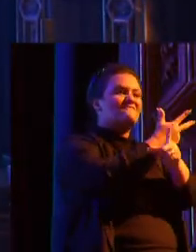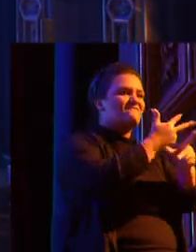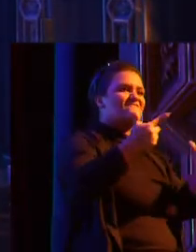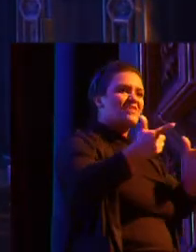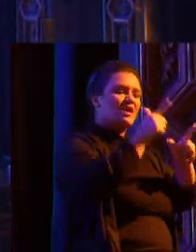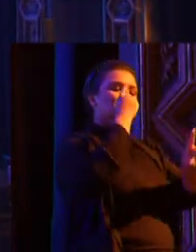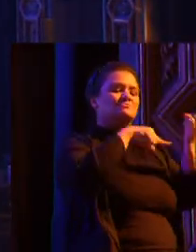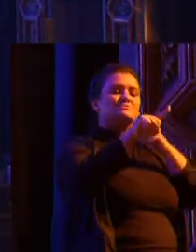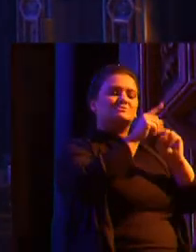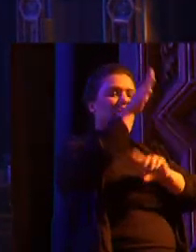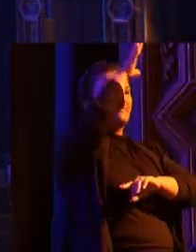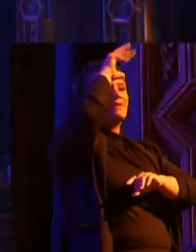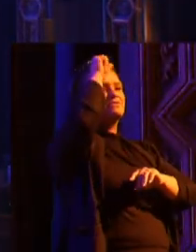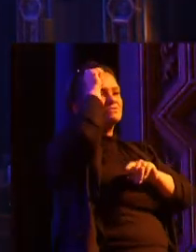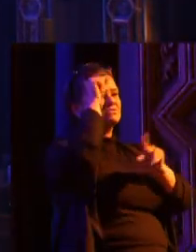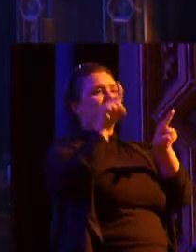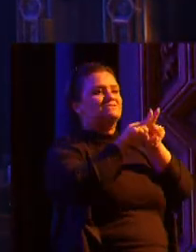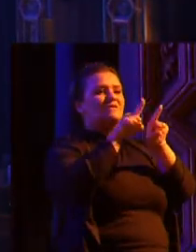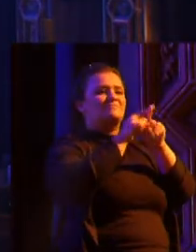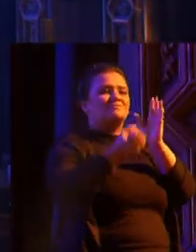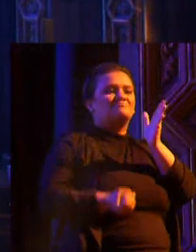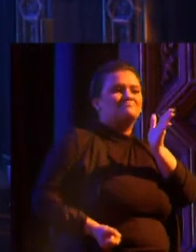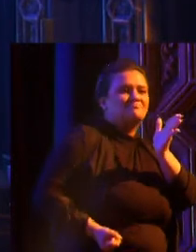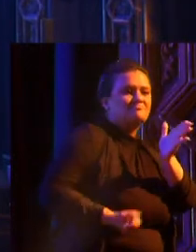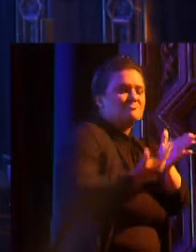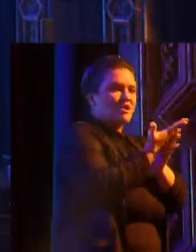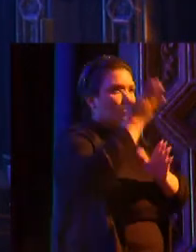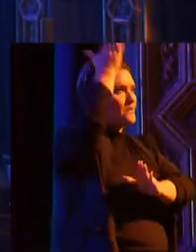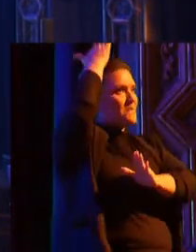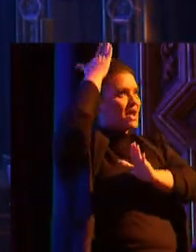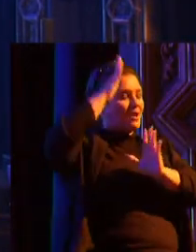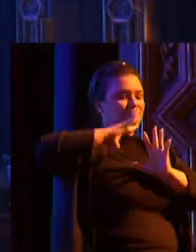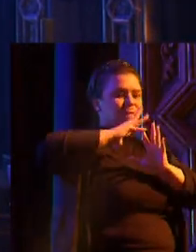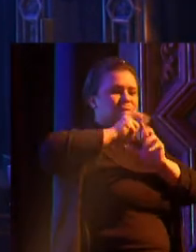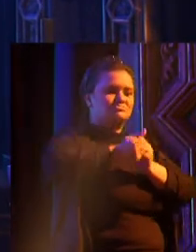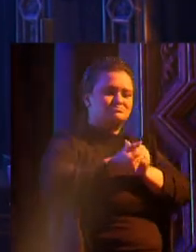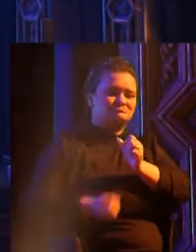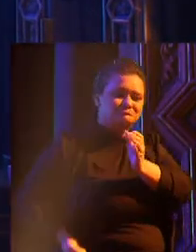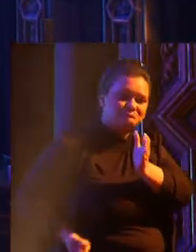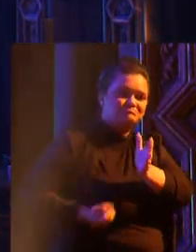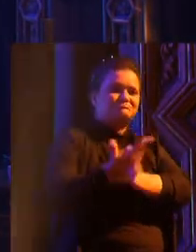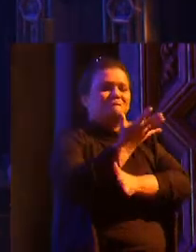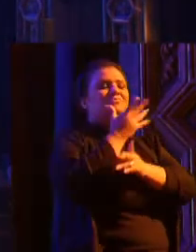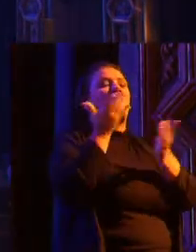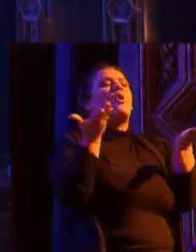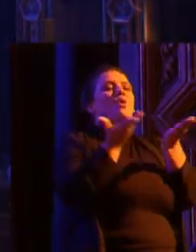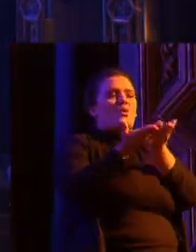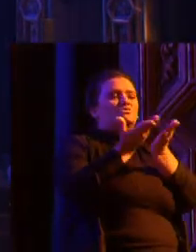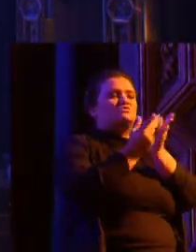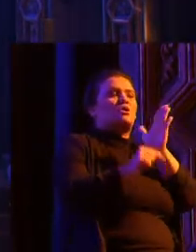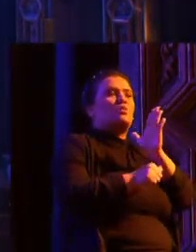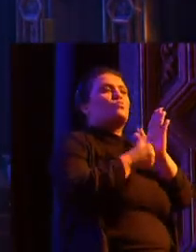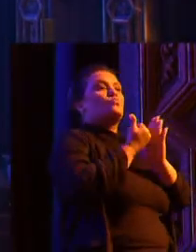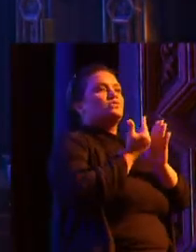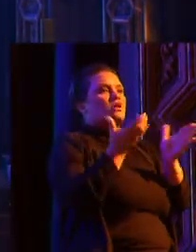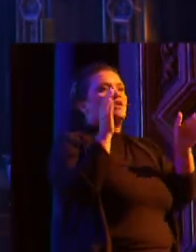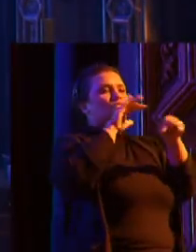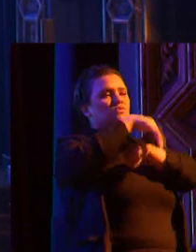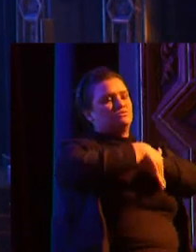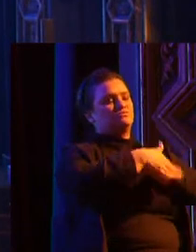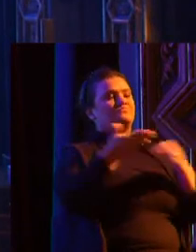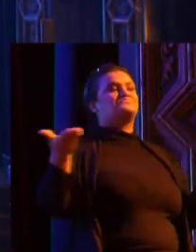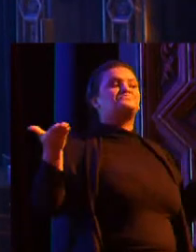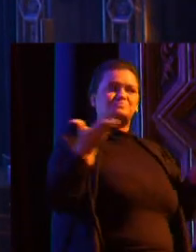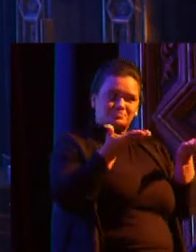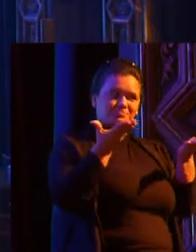música amazônica, que transborda do Pará para o mundo. Realmente, hoje é uma noite única. Estaremos hoje,